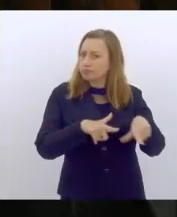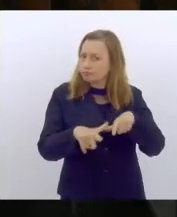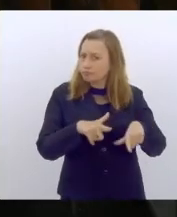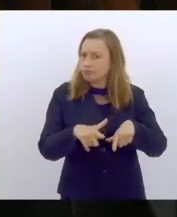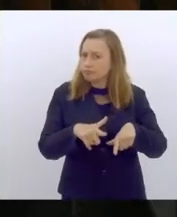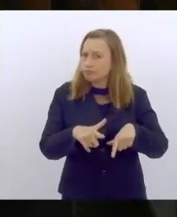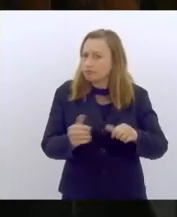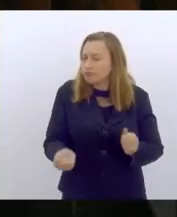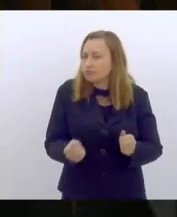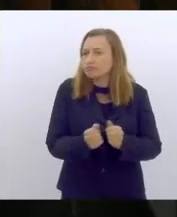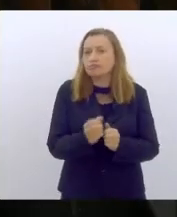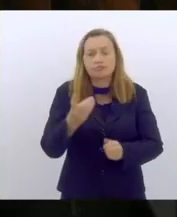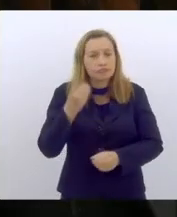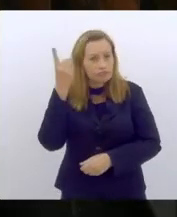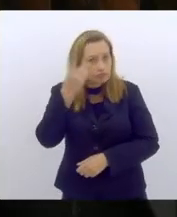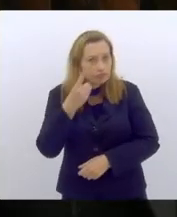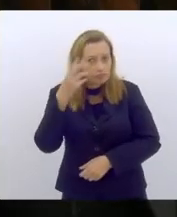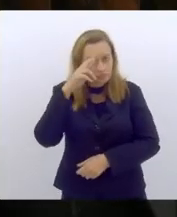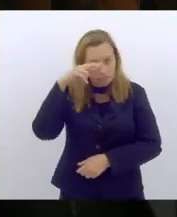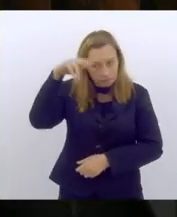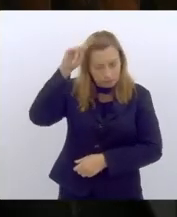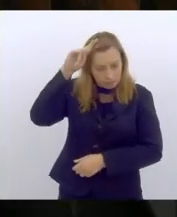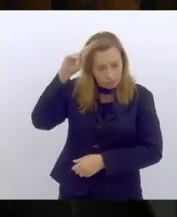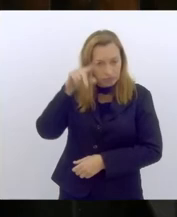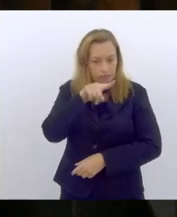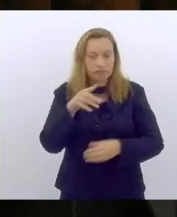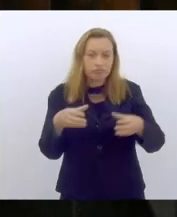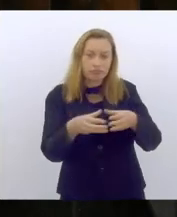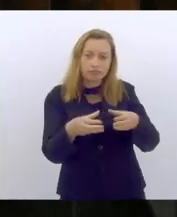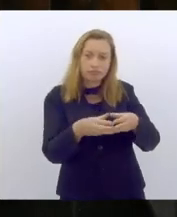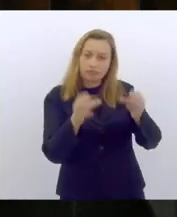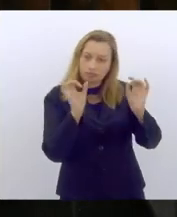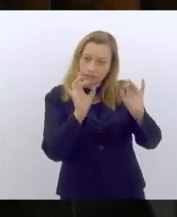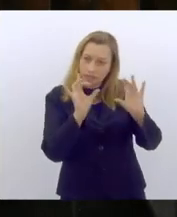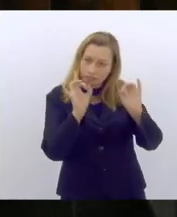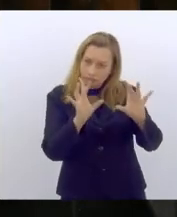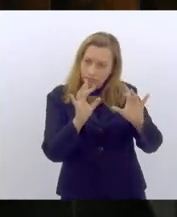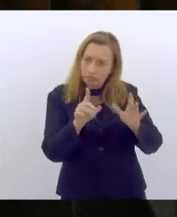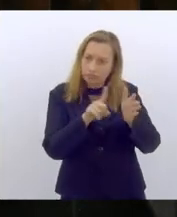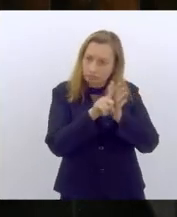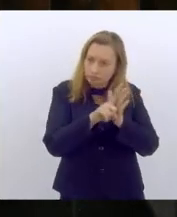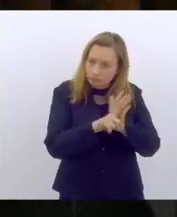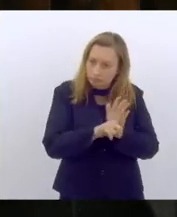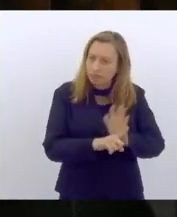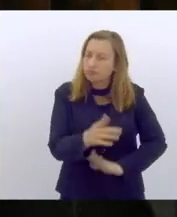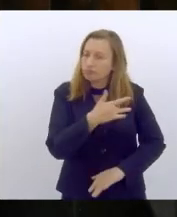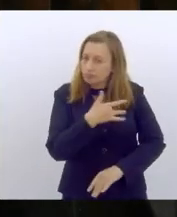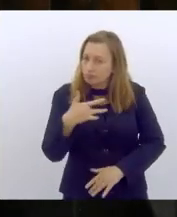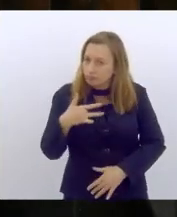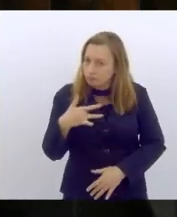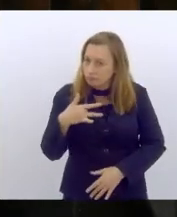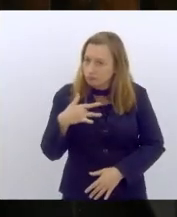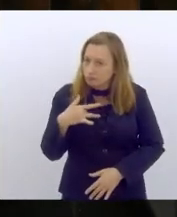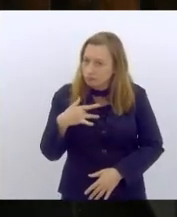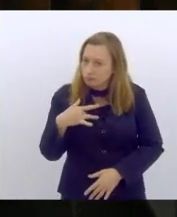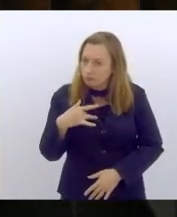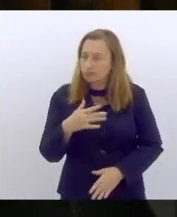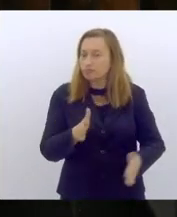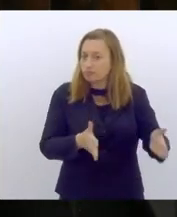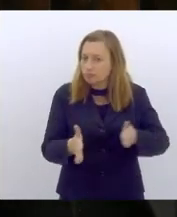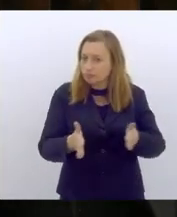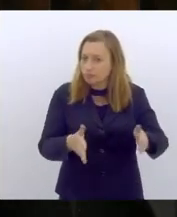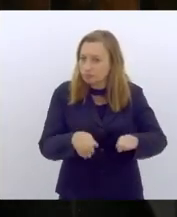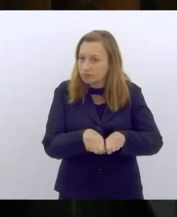junto com deputado Ferreirinha naquela comissão especial que investigou a saúde no período